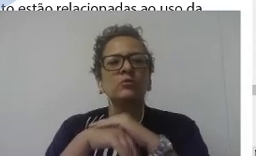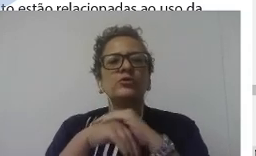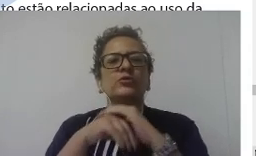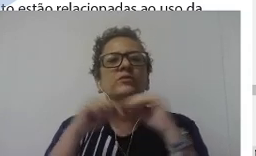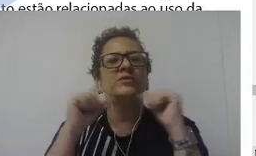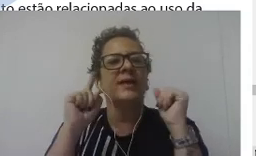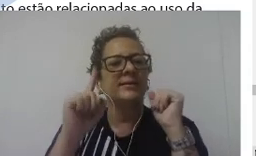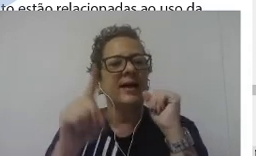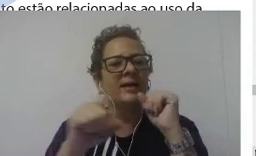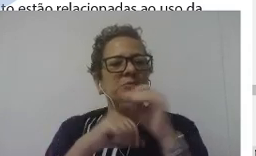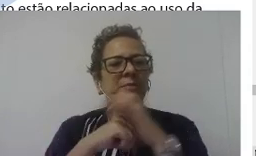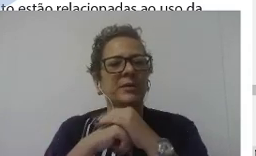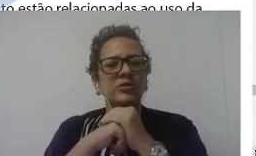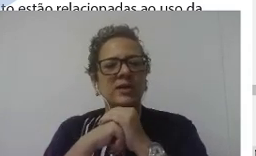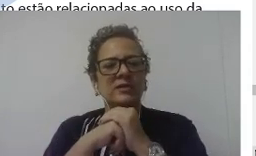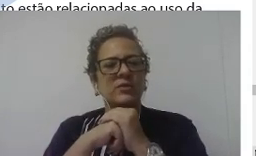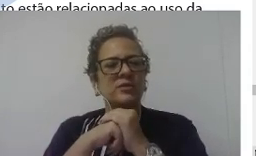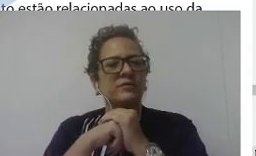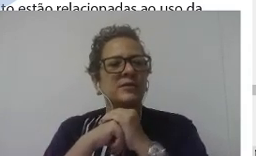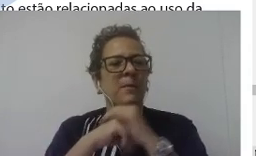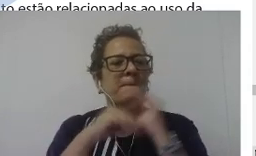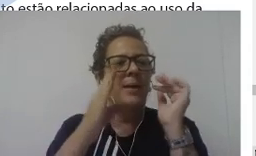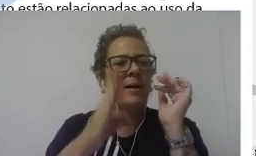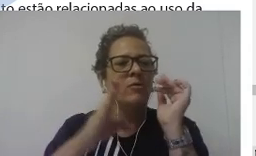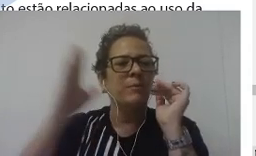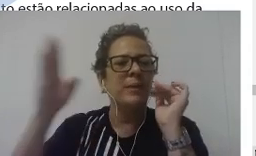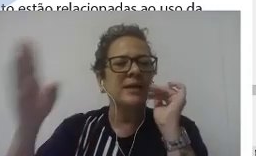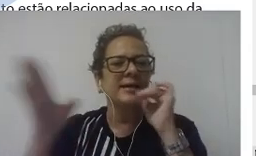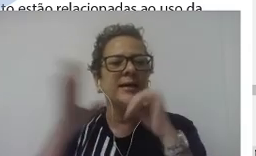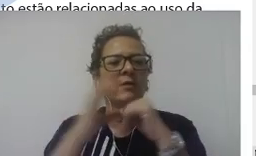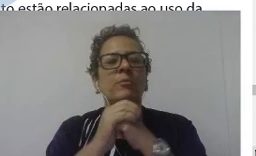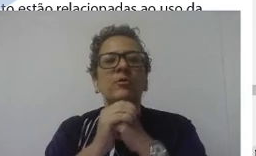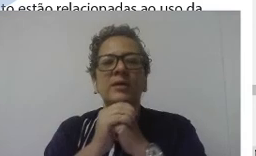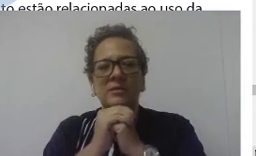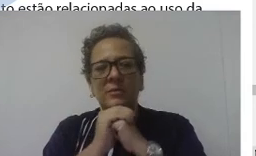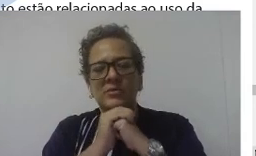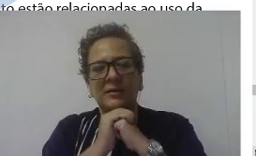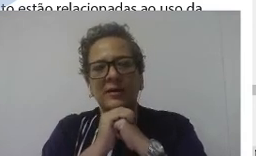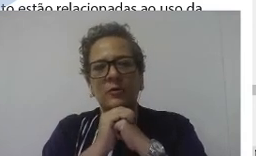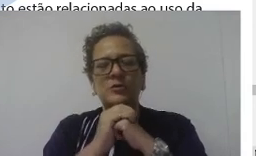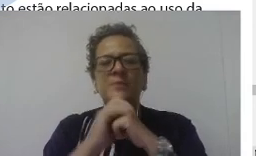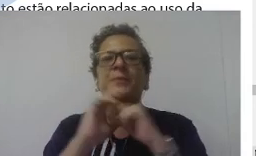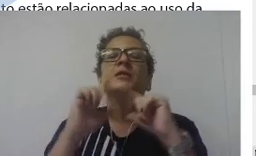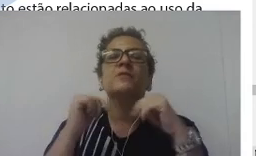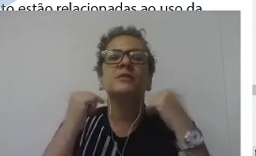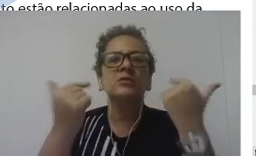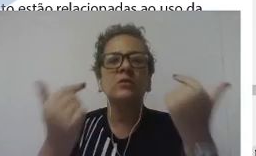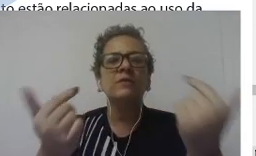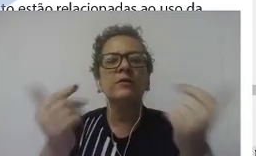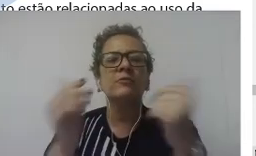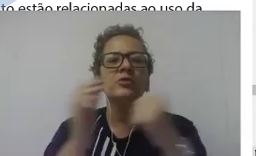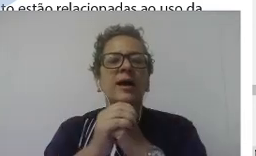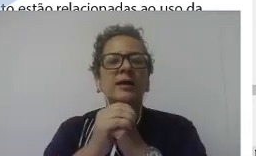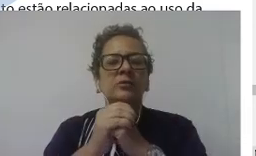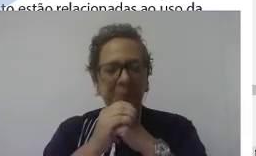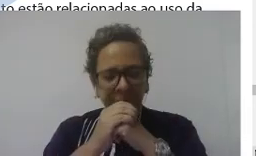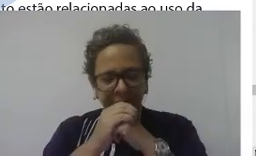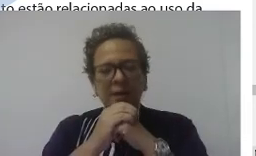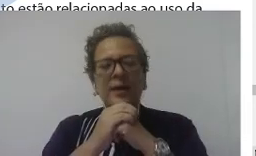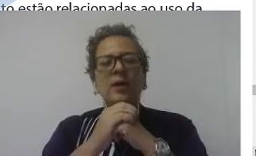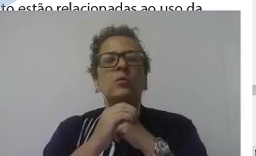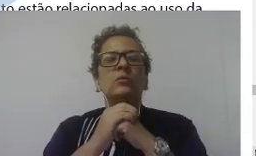foram construídos na Itália os primeiros teatros com a divisão palco-plateia, como conhecemos até hoje. Se vocês nunca foram ao